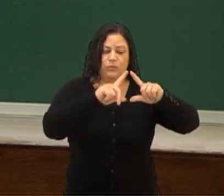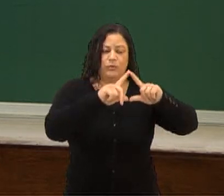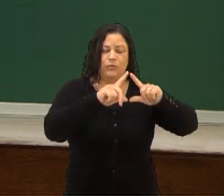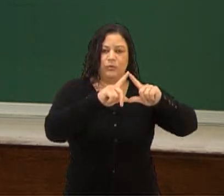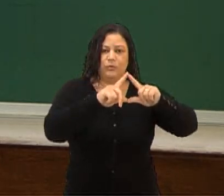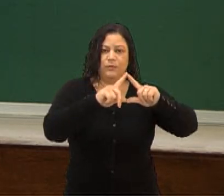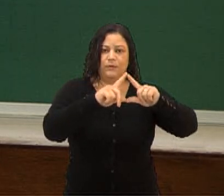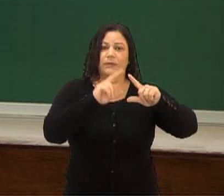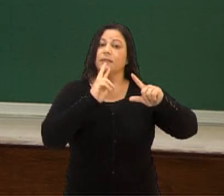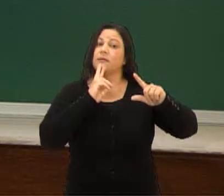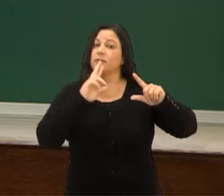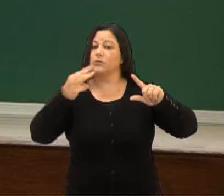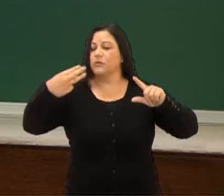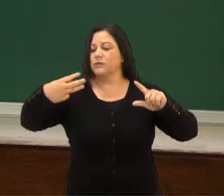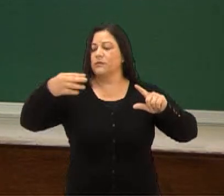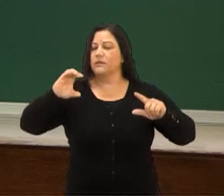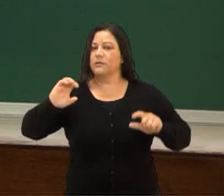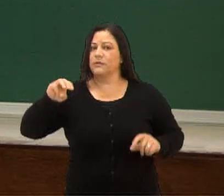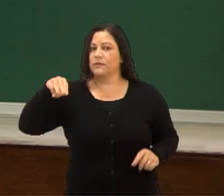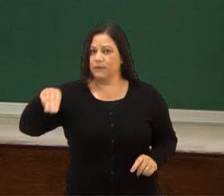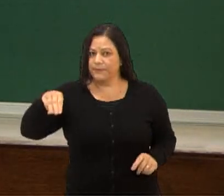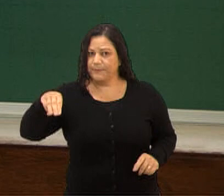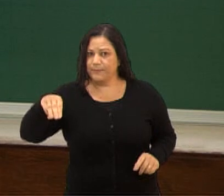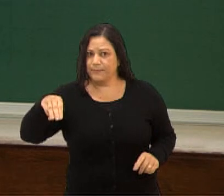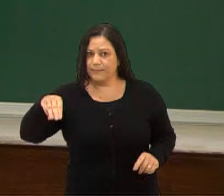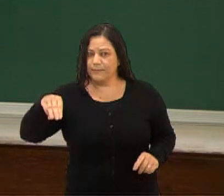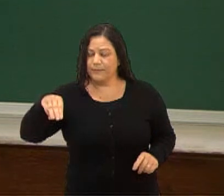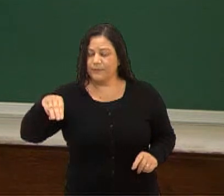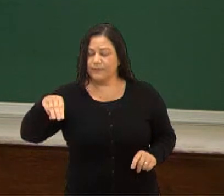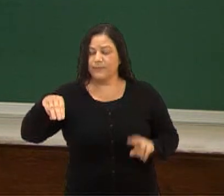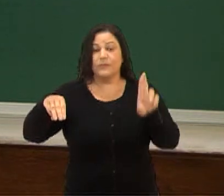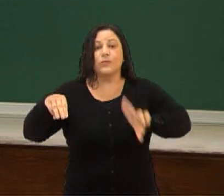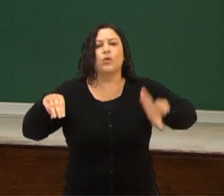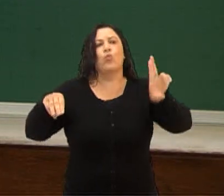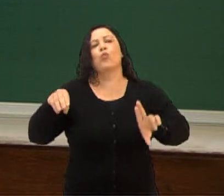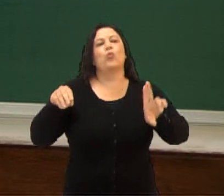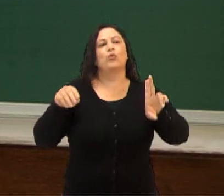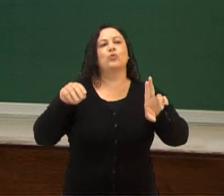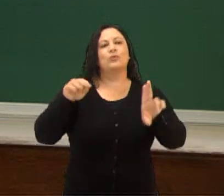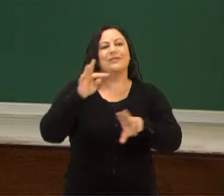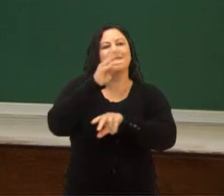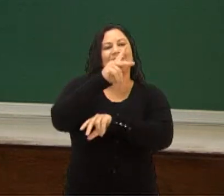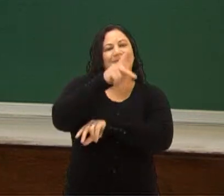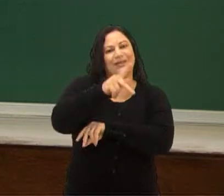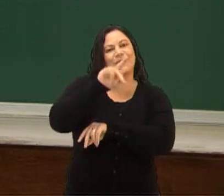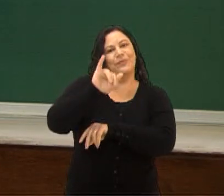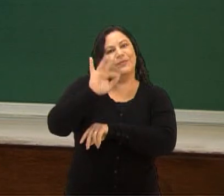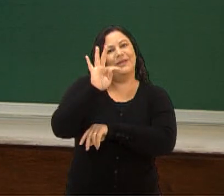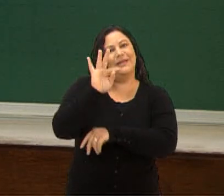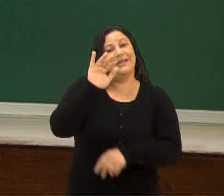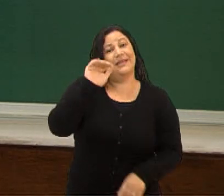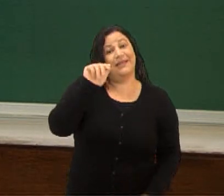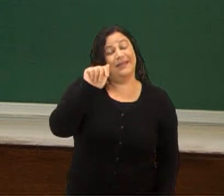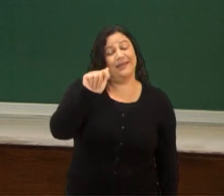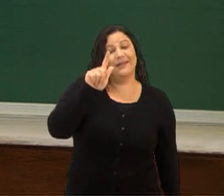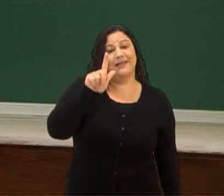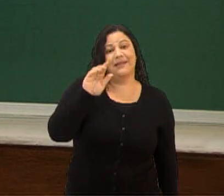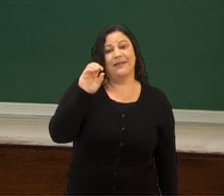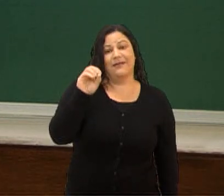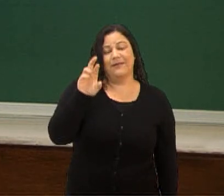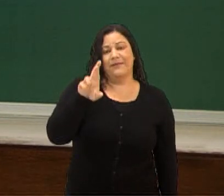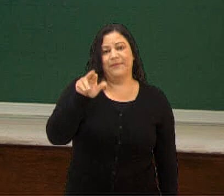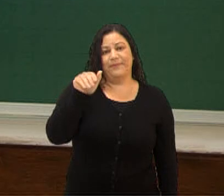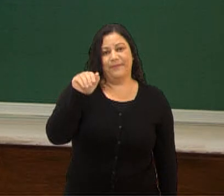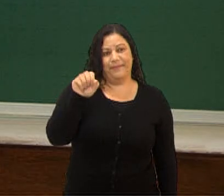3 centímetros. O que eu usei aqui, gente? Teorema de Pitágoras. Então eu consegui a altura do triângulo. Ótimo, beleza.